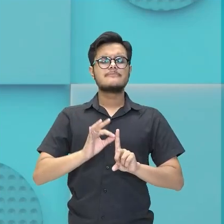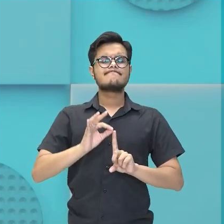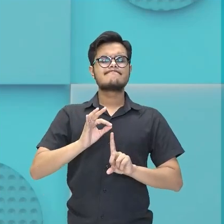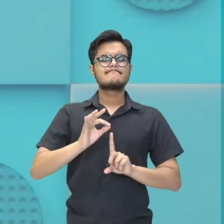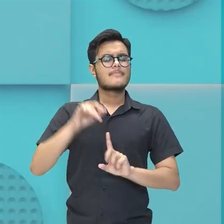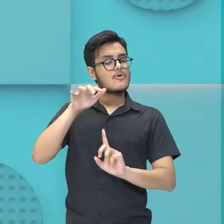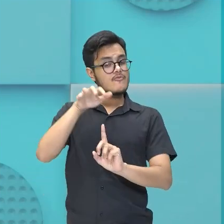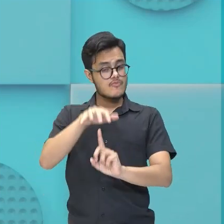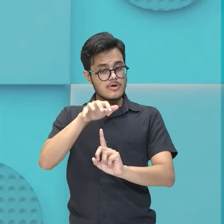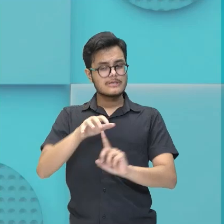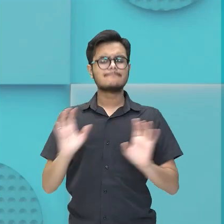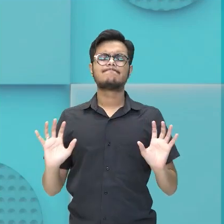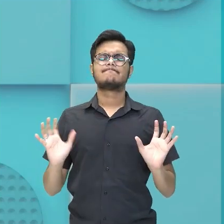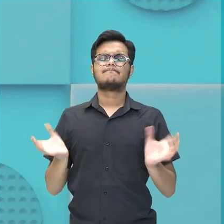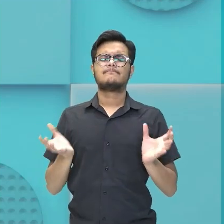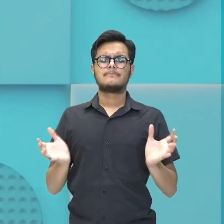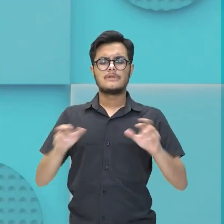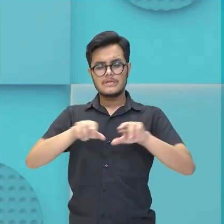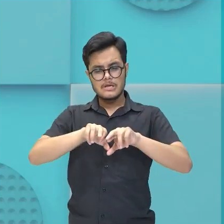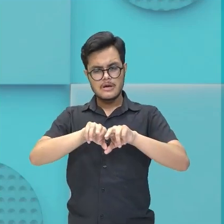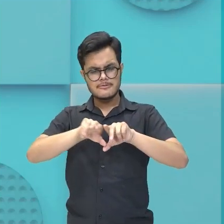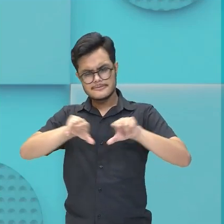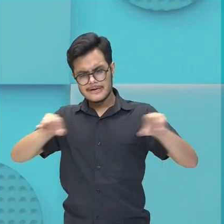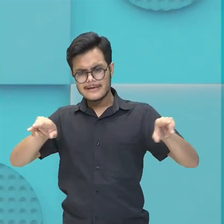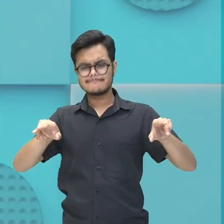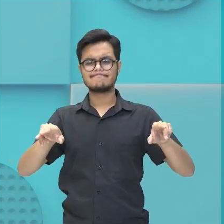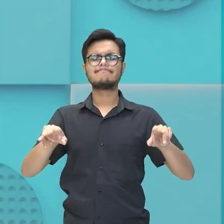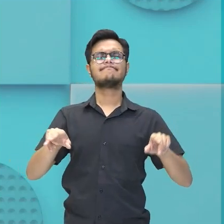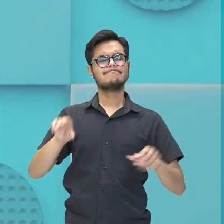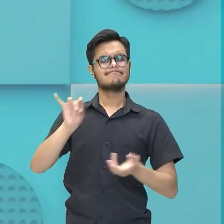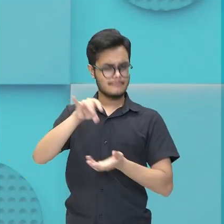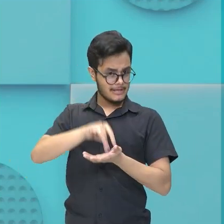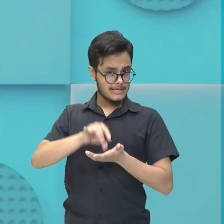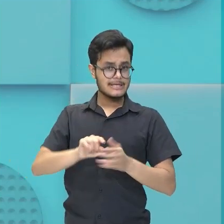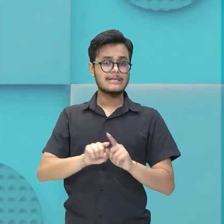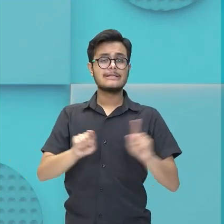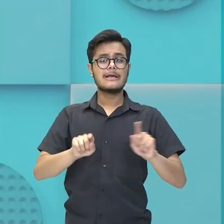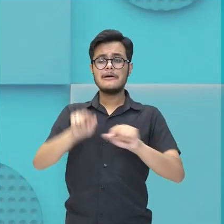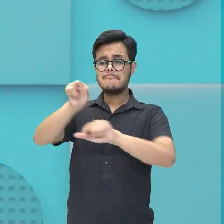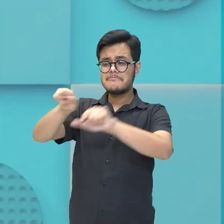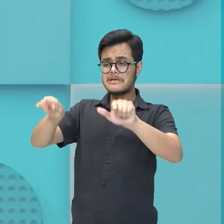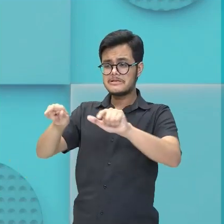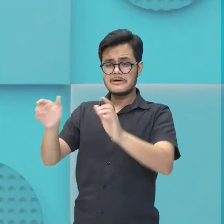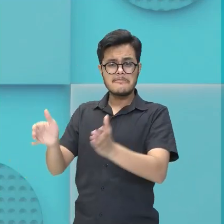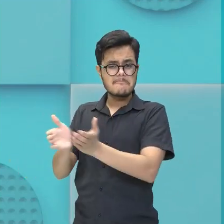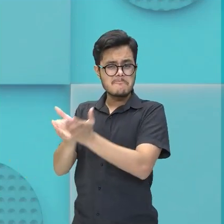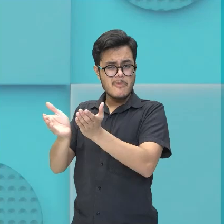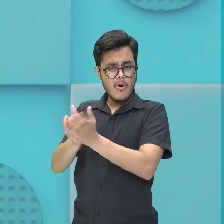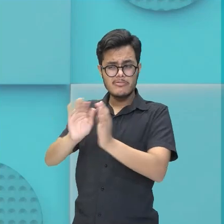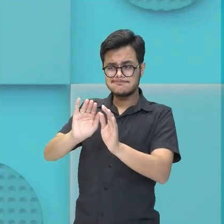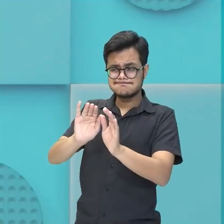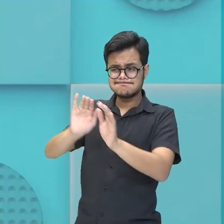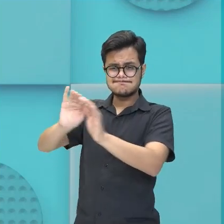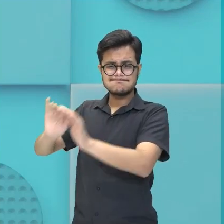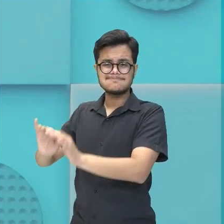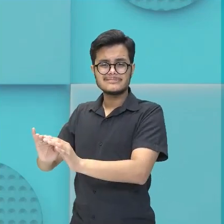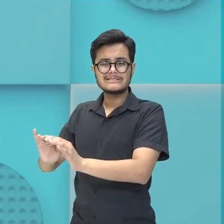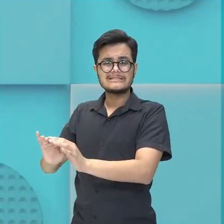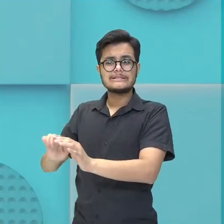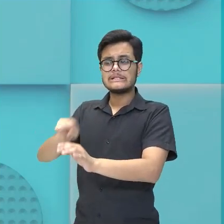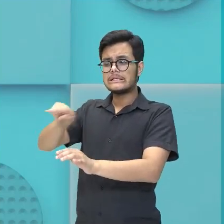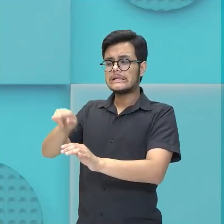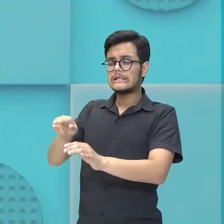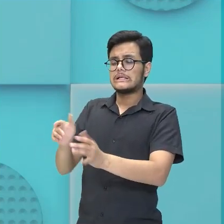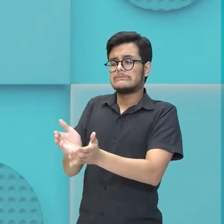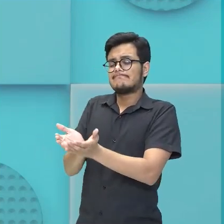influencia no clima, nas condições climáticas, e que as pessoas que vivem em periferias, as pessoas que são mais